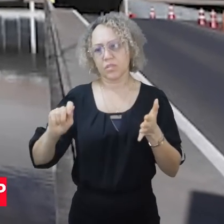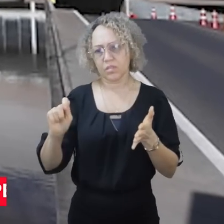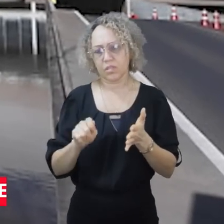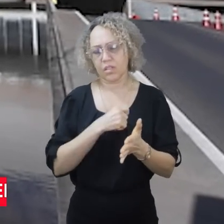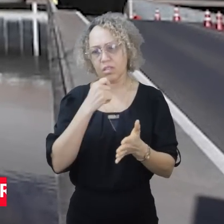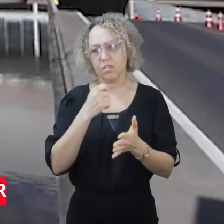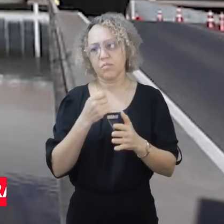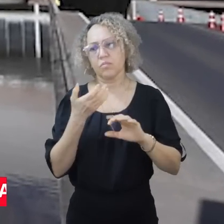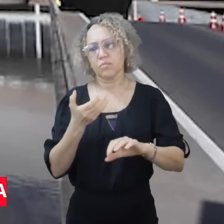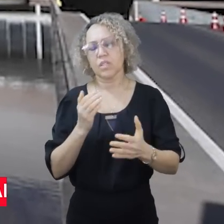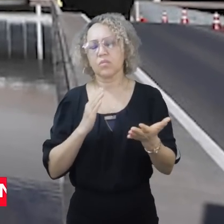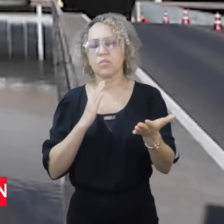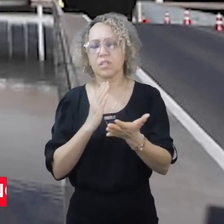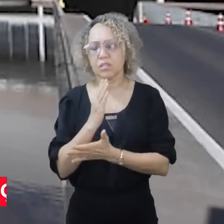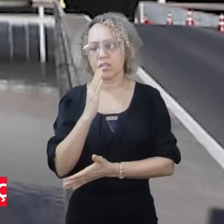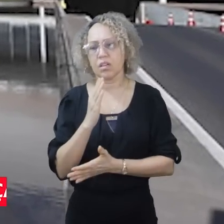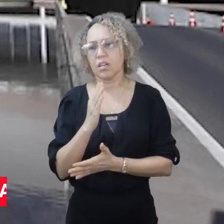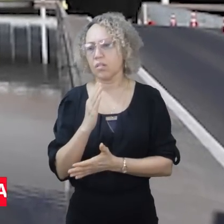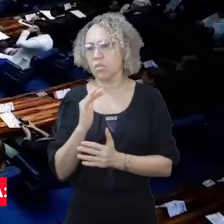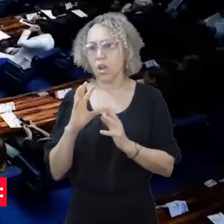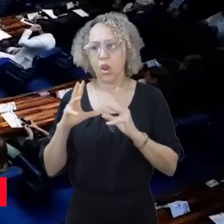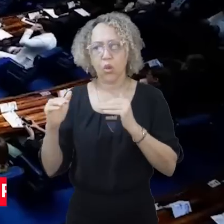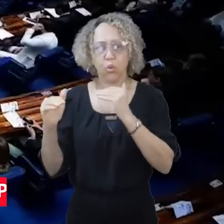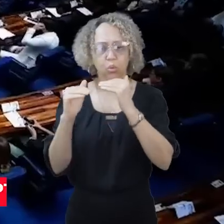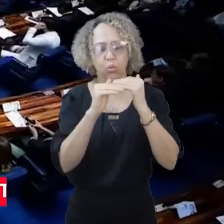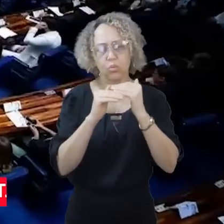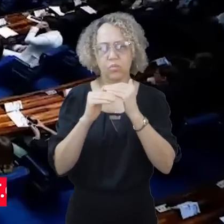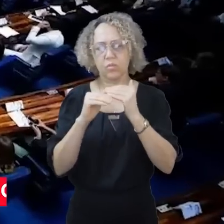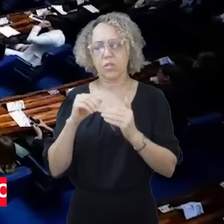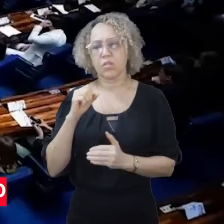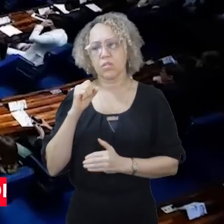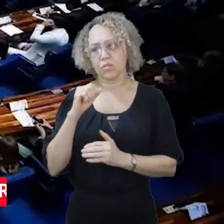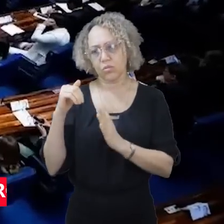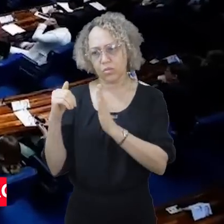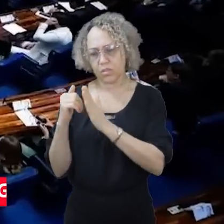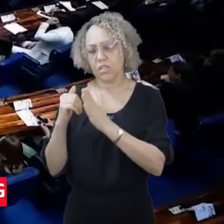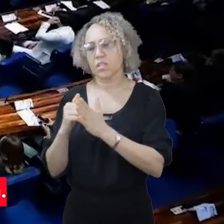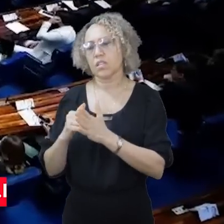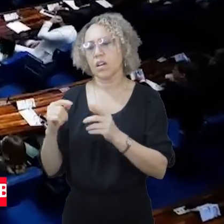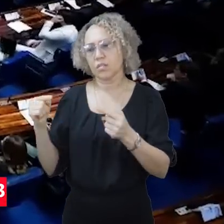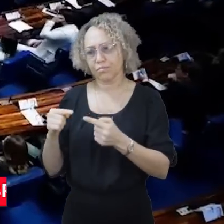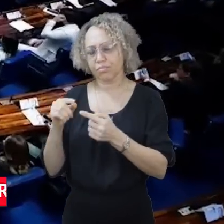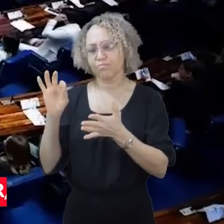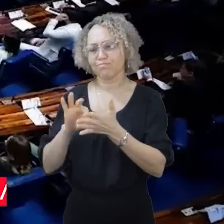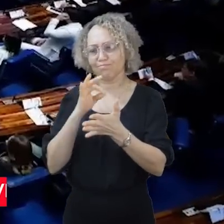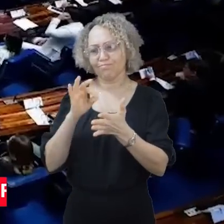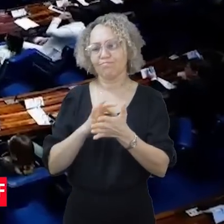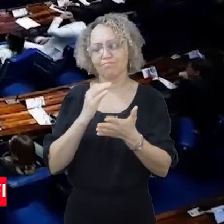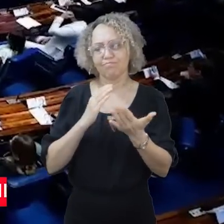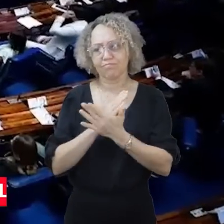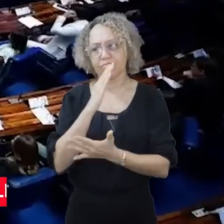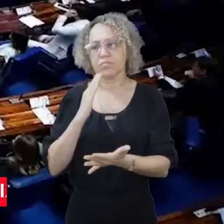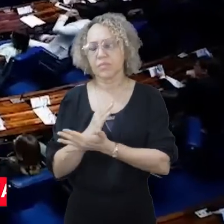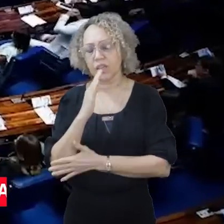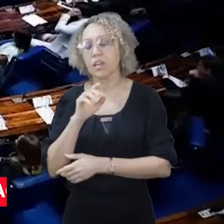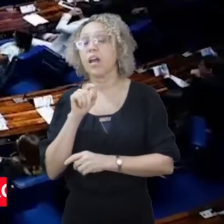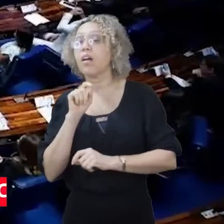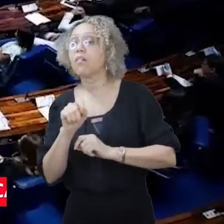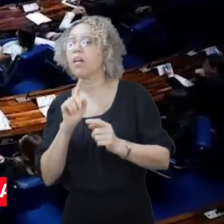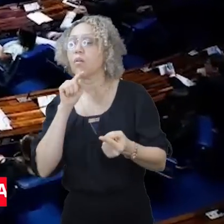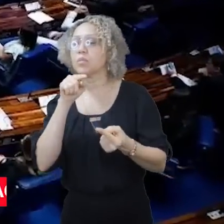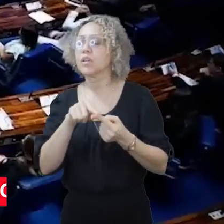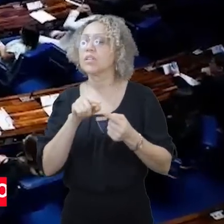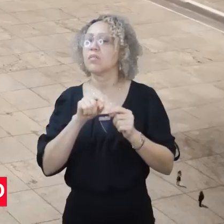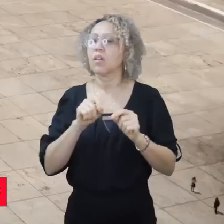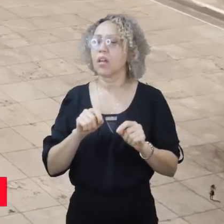mês e teve aprovação unânime no Senado Federal. E a adoção das contramedidas deverá buscar minimizar